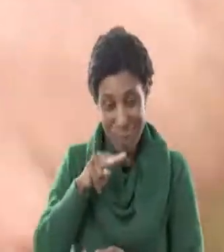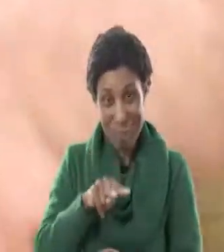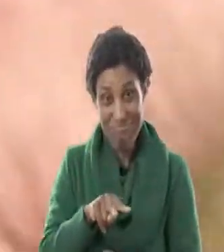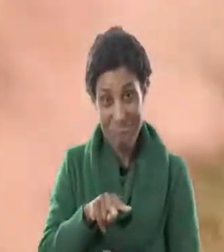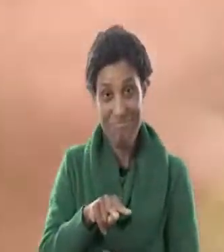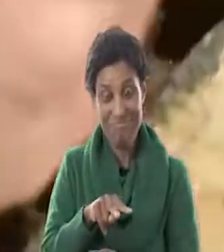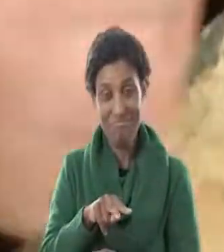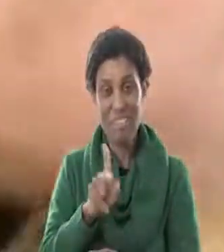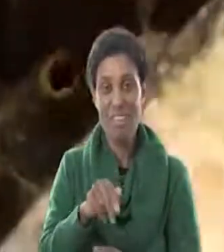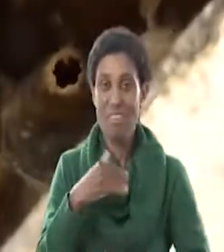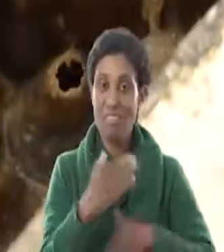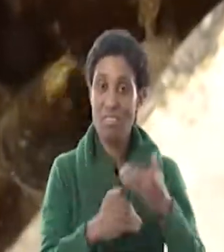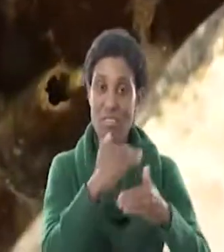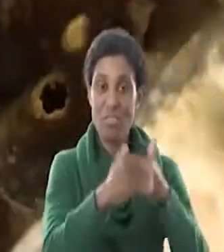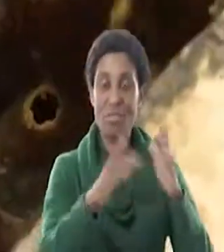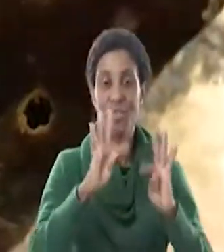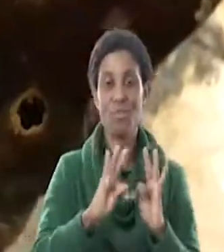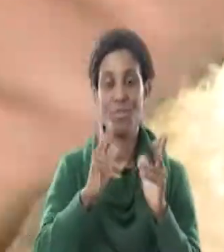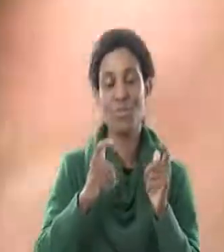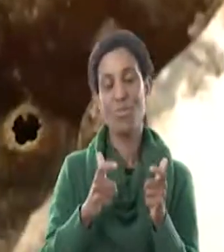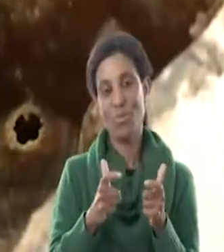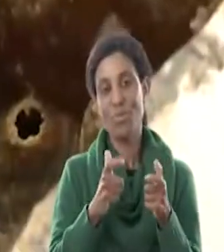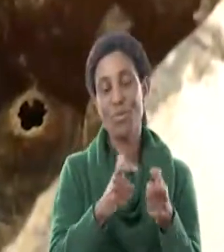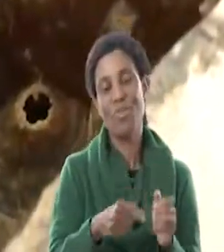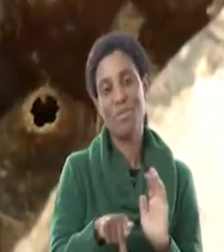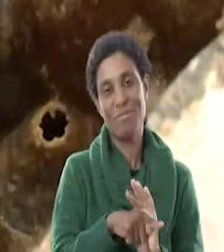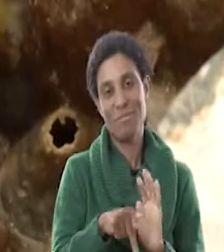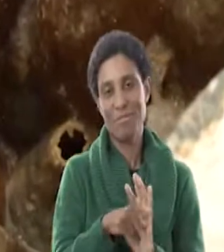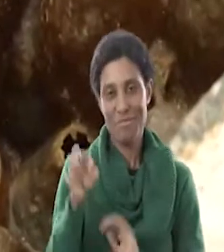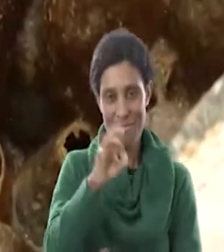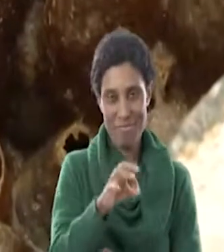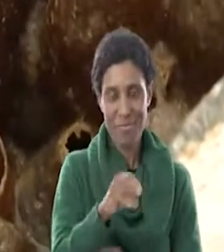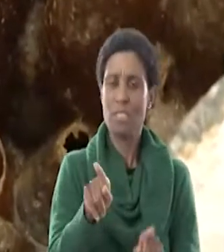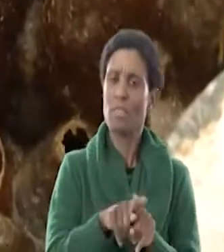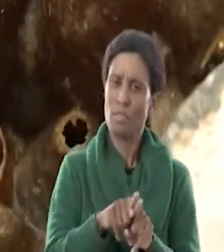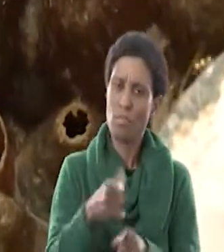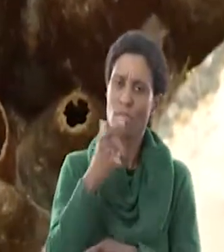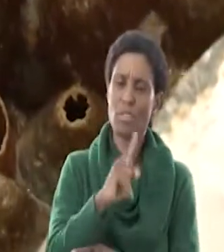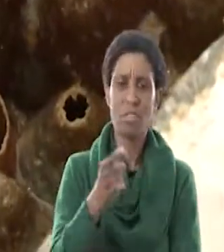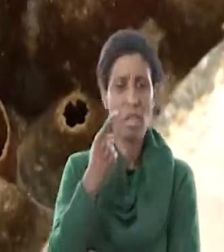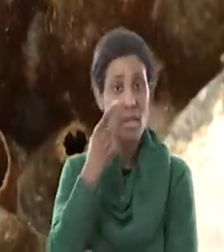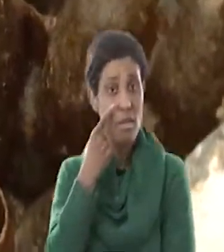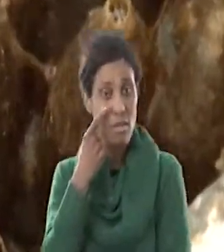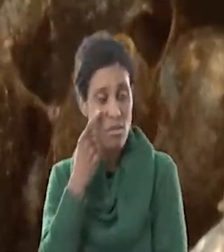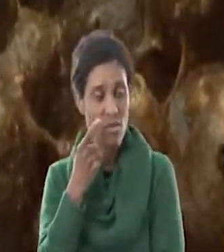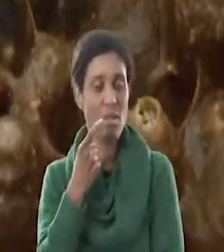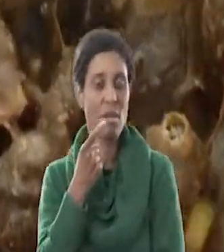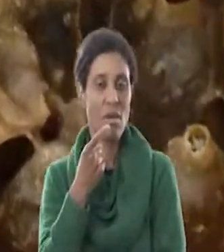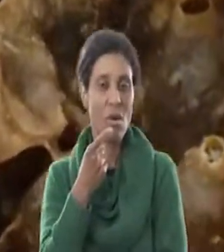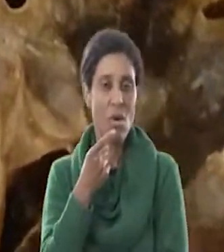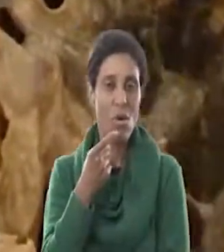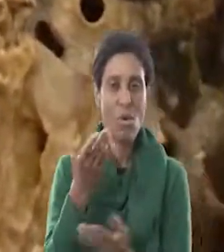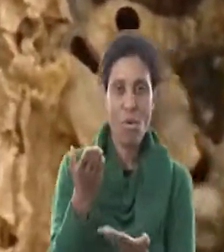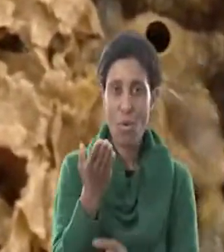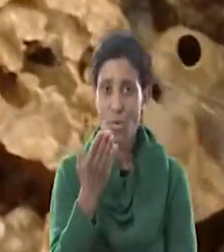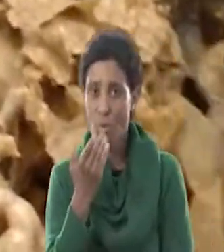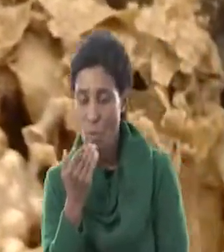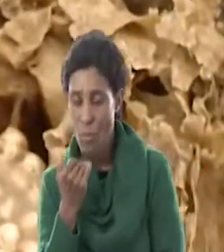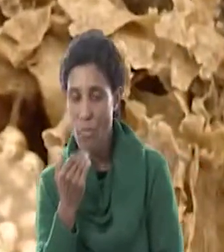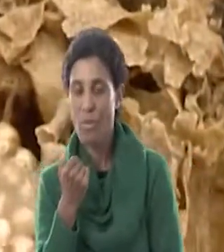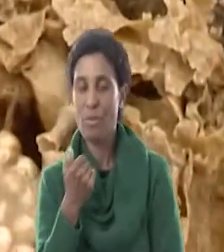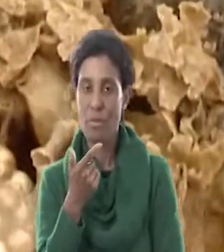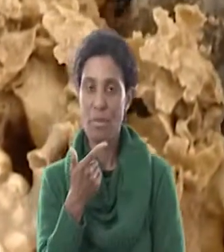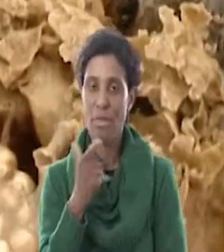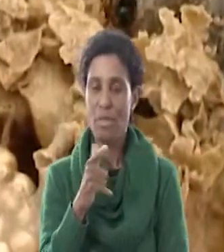ó. Ali é o desenvolvimento de todo o ninho. E aqui vocês também conseguem ver alimentadores quando surgem os momentos